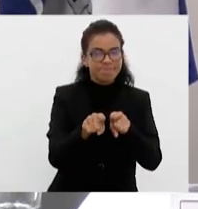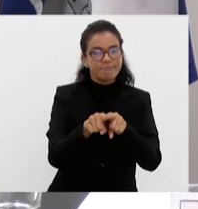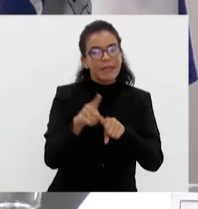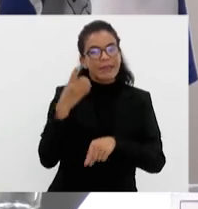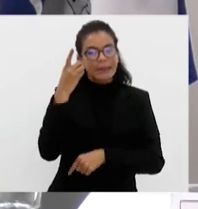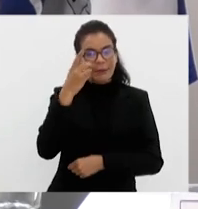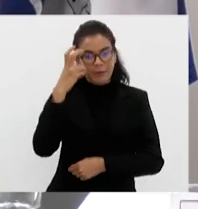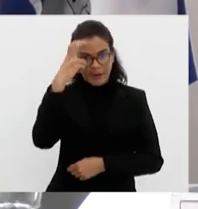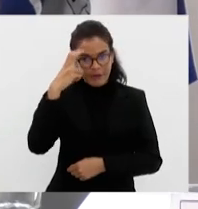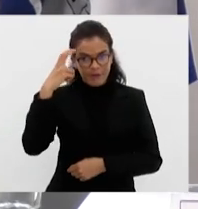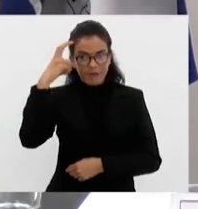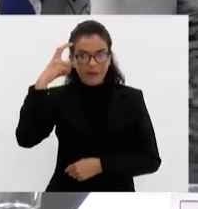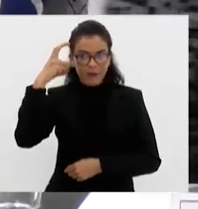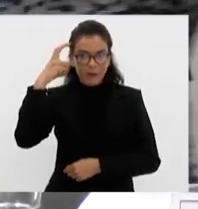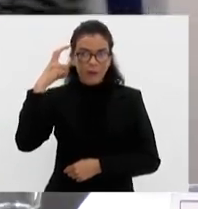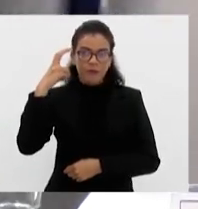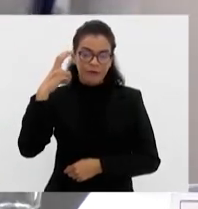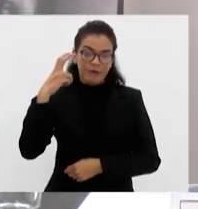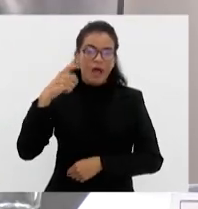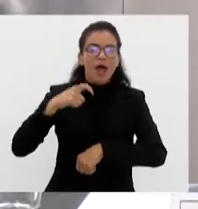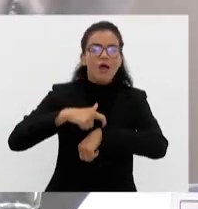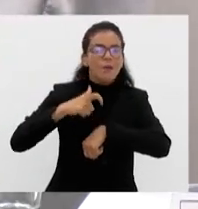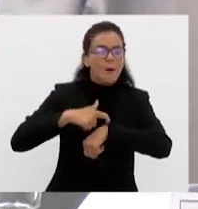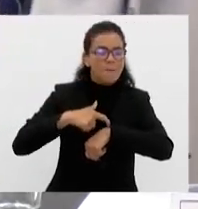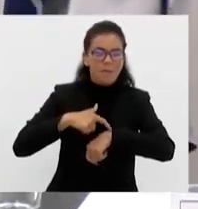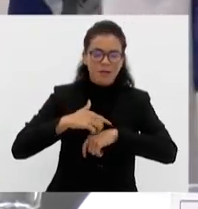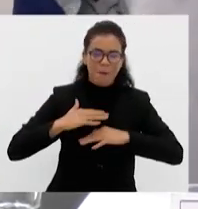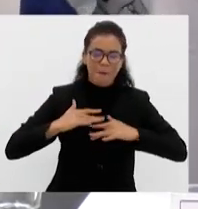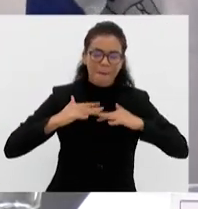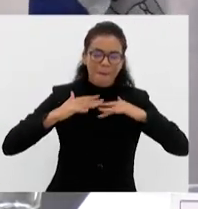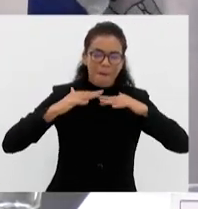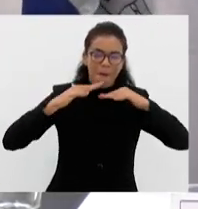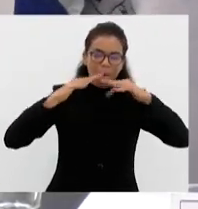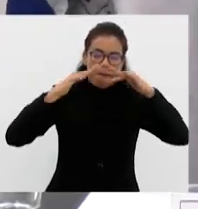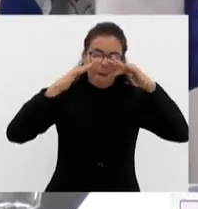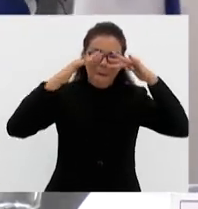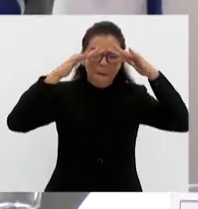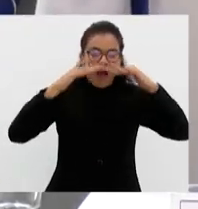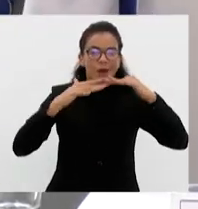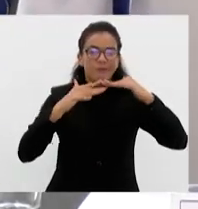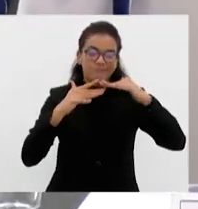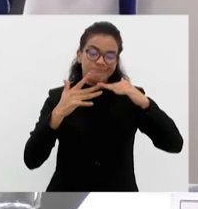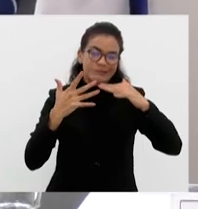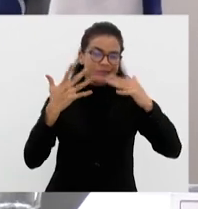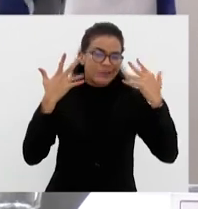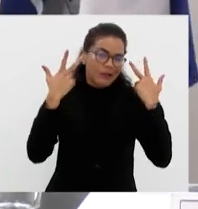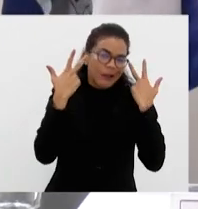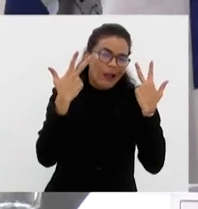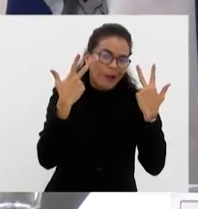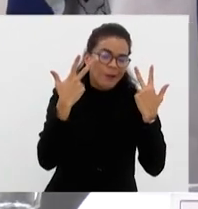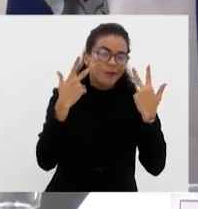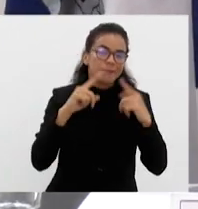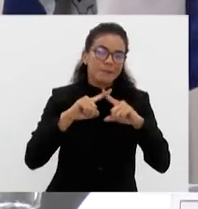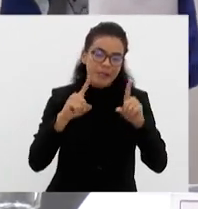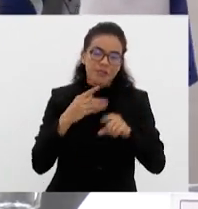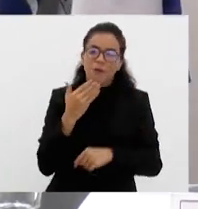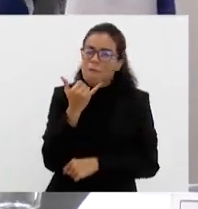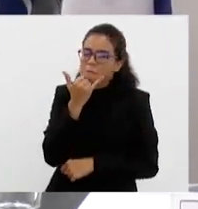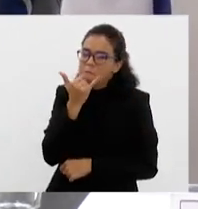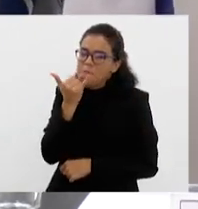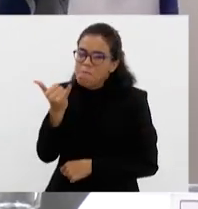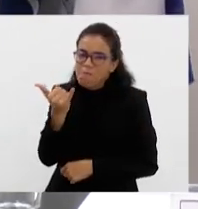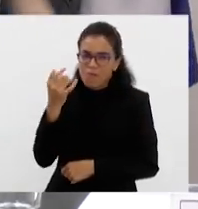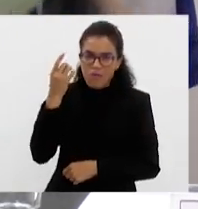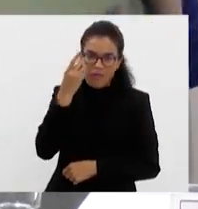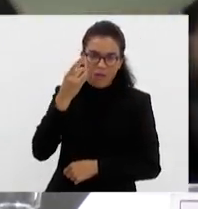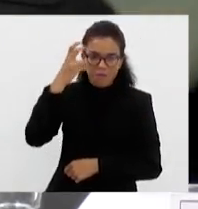Verônica, presidente, no calor ali da nossa discussão, que é natural, mas eu pedi desculpa à deputada